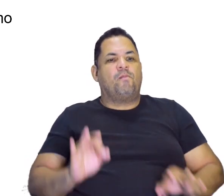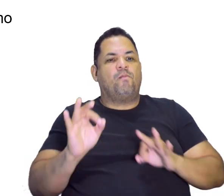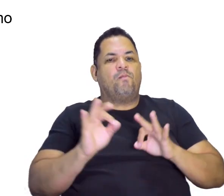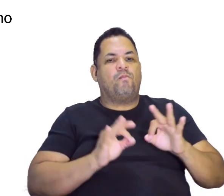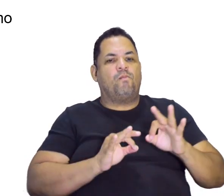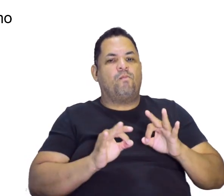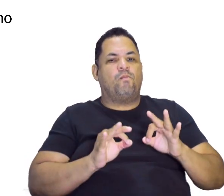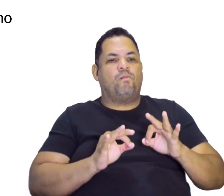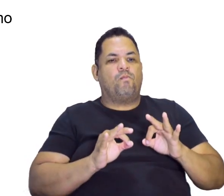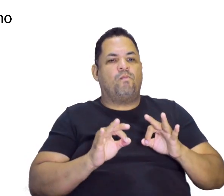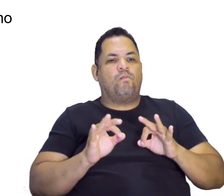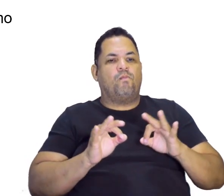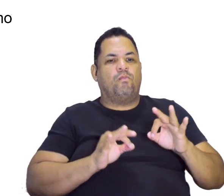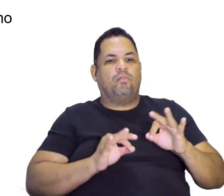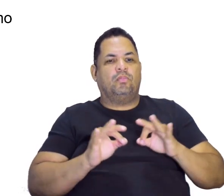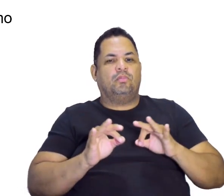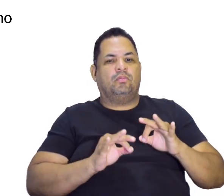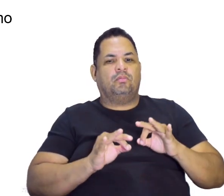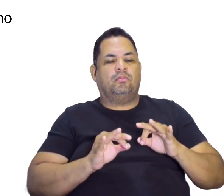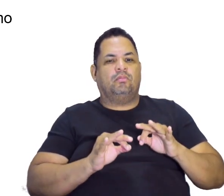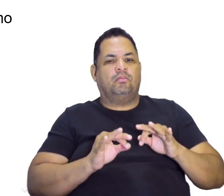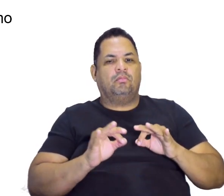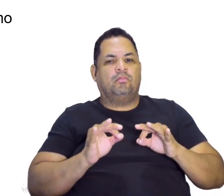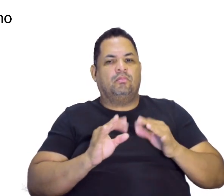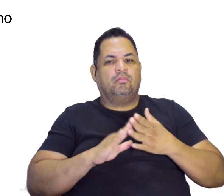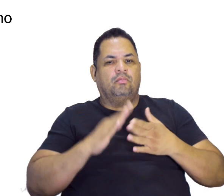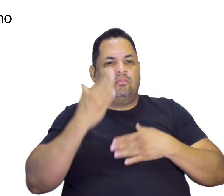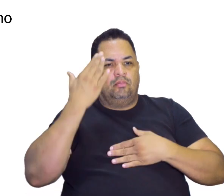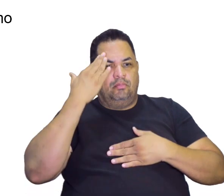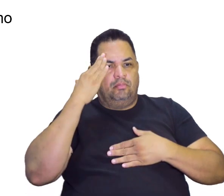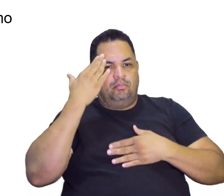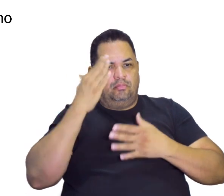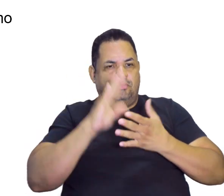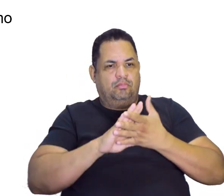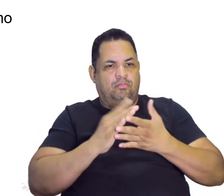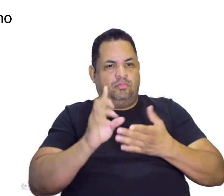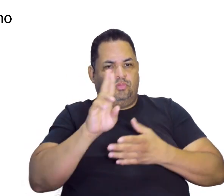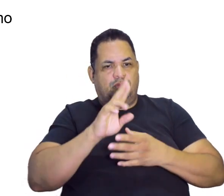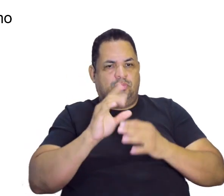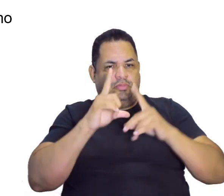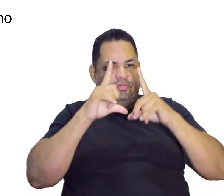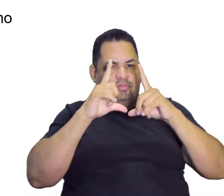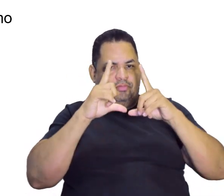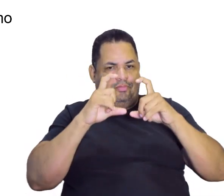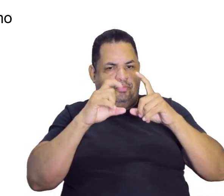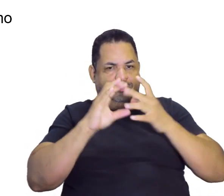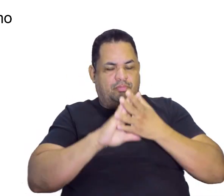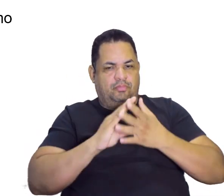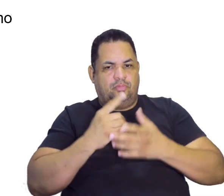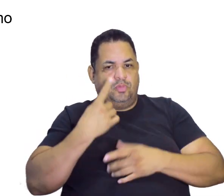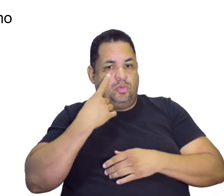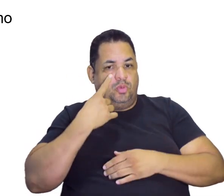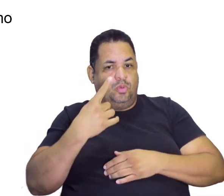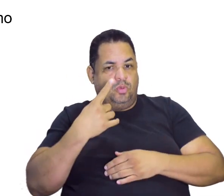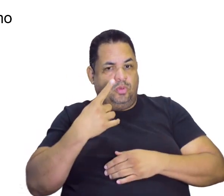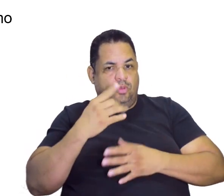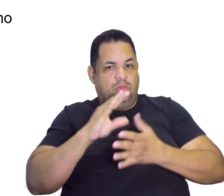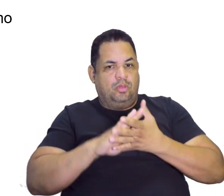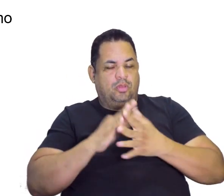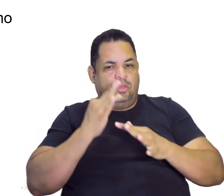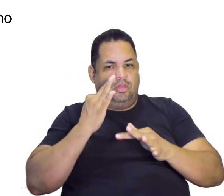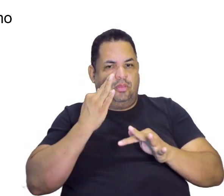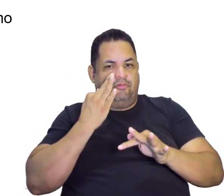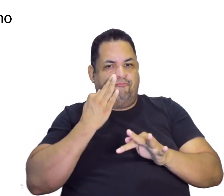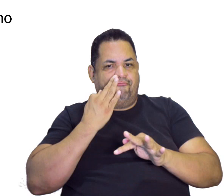novos parâmetros e concepções a partir das descobertas sobre a fotografia, a